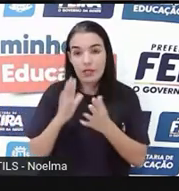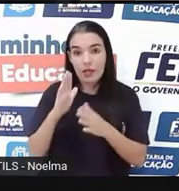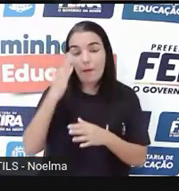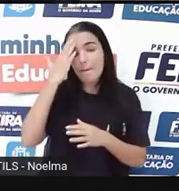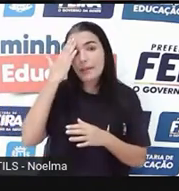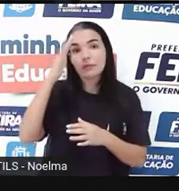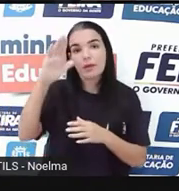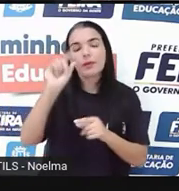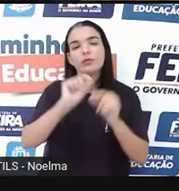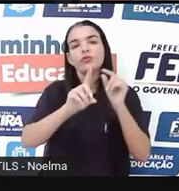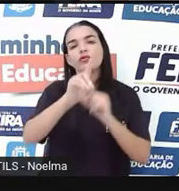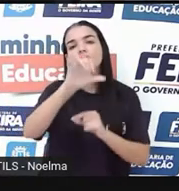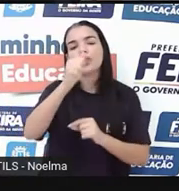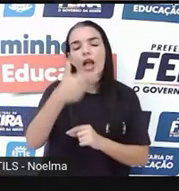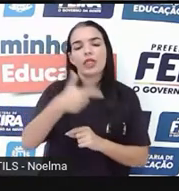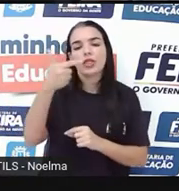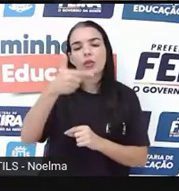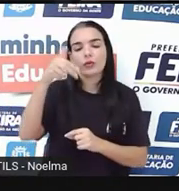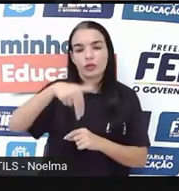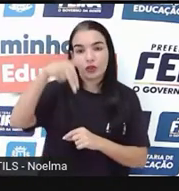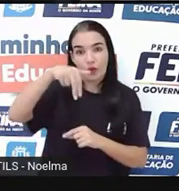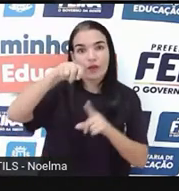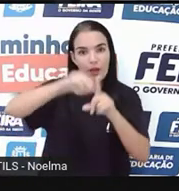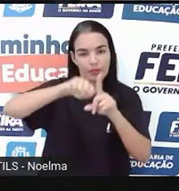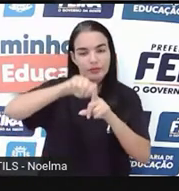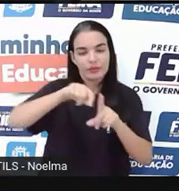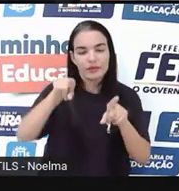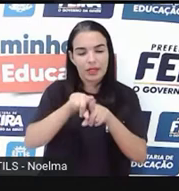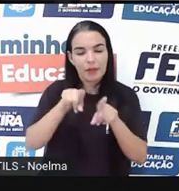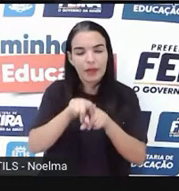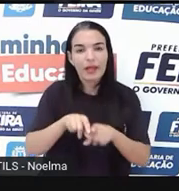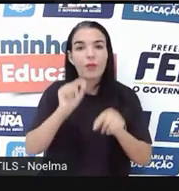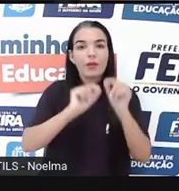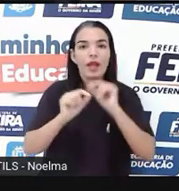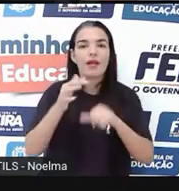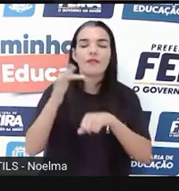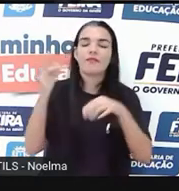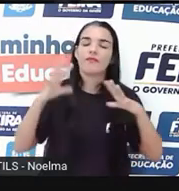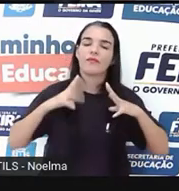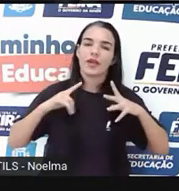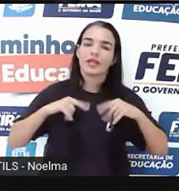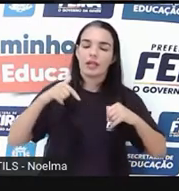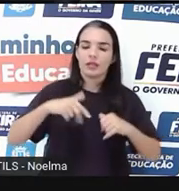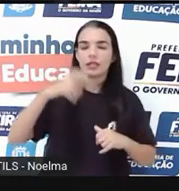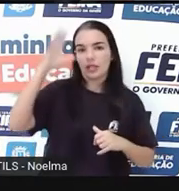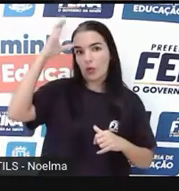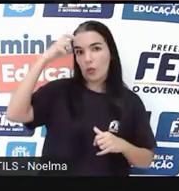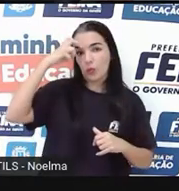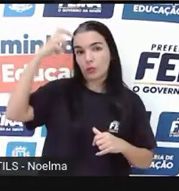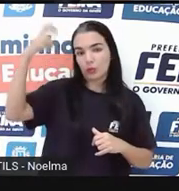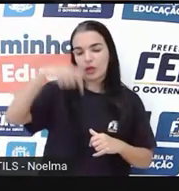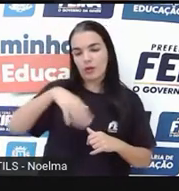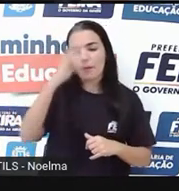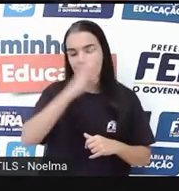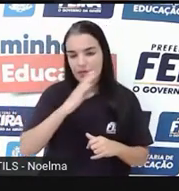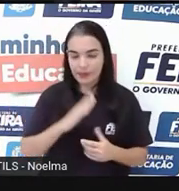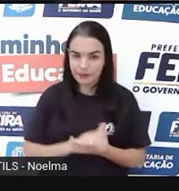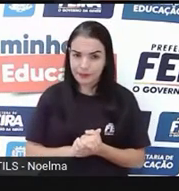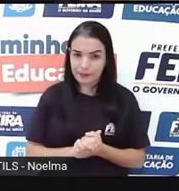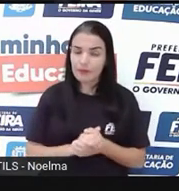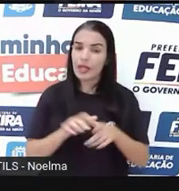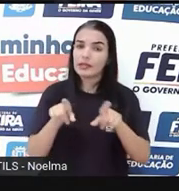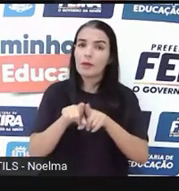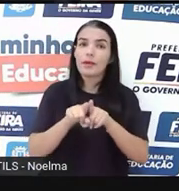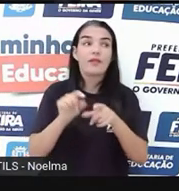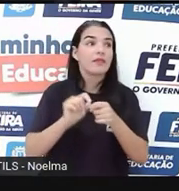dia 2 de novembro, que faz parte também, esse dia 2 de novembro, da nossa cultura. E eles fazem uma